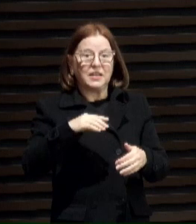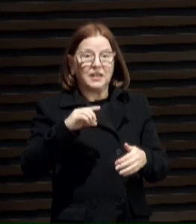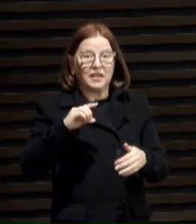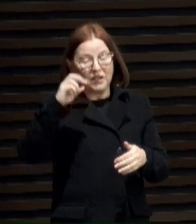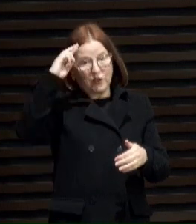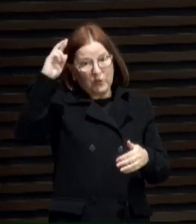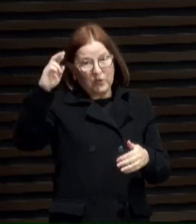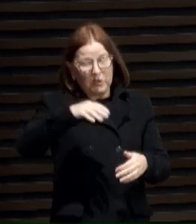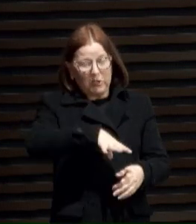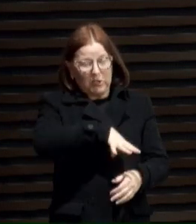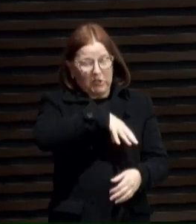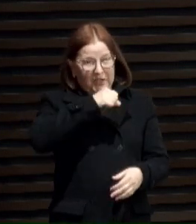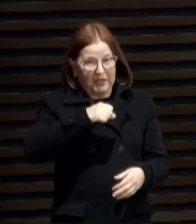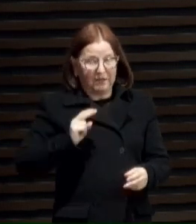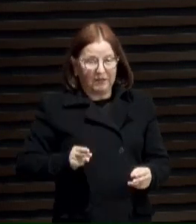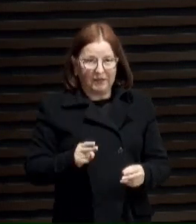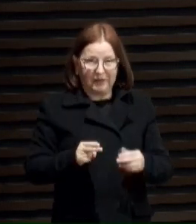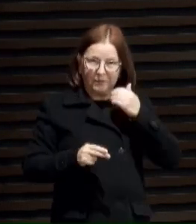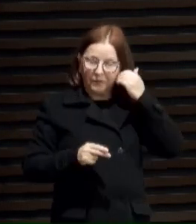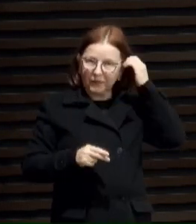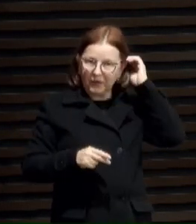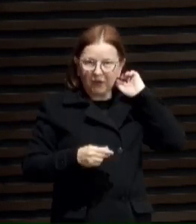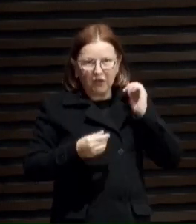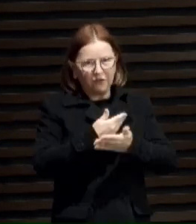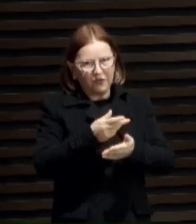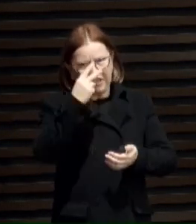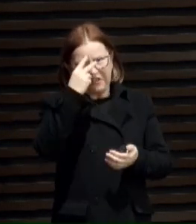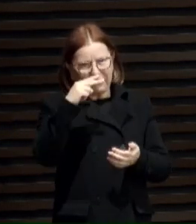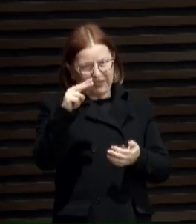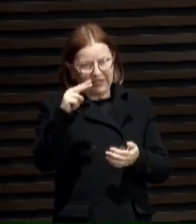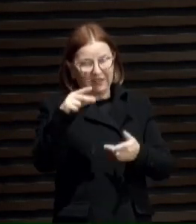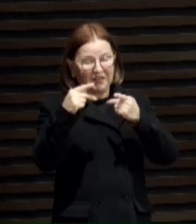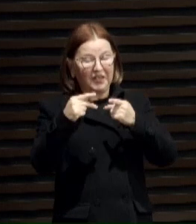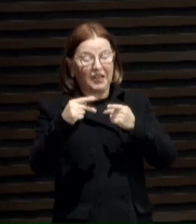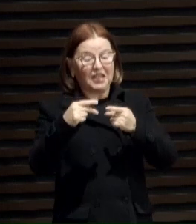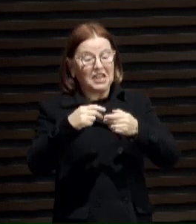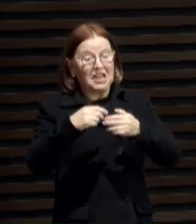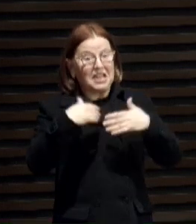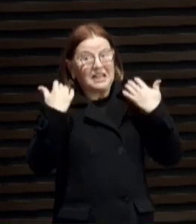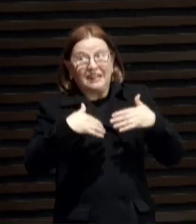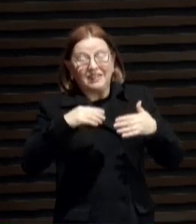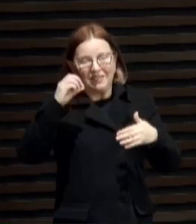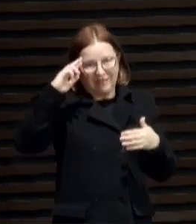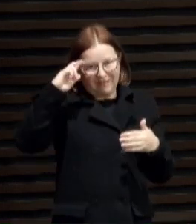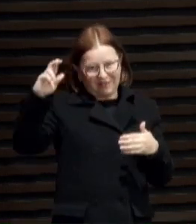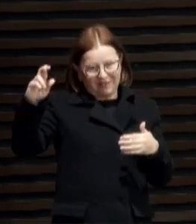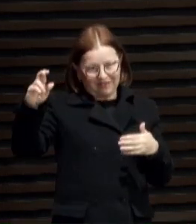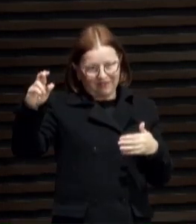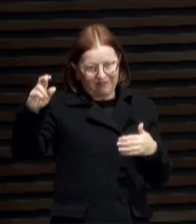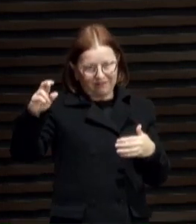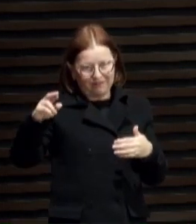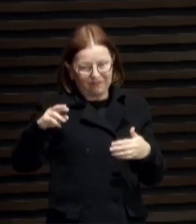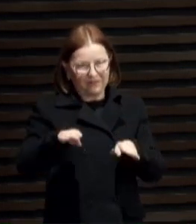olhos o verão, e vós direis: grande é o Senhor, também fora dos limites de